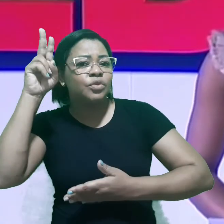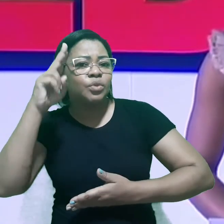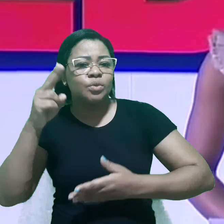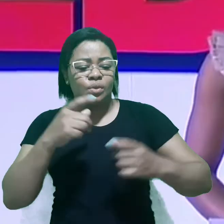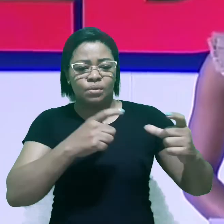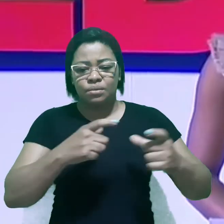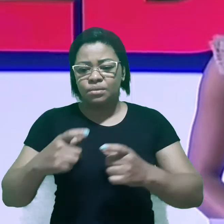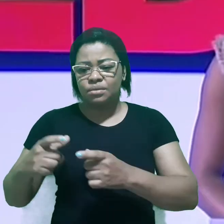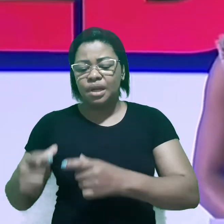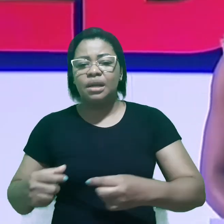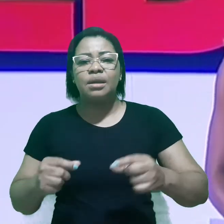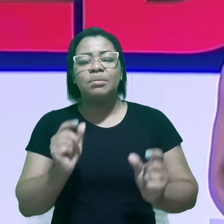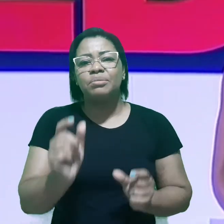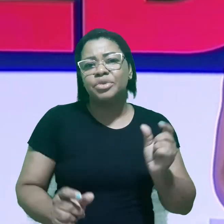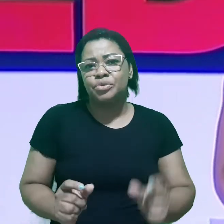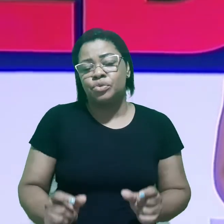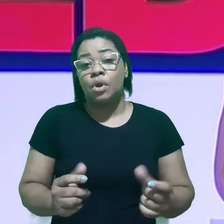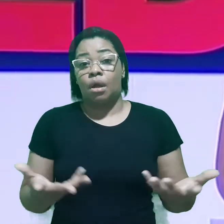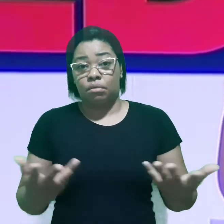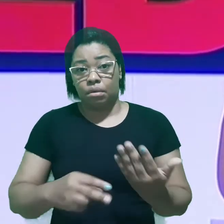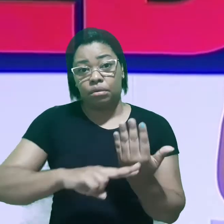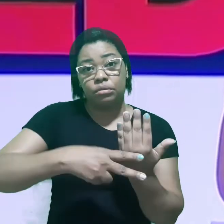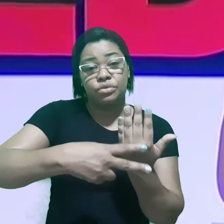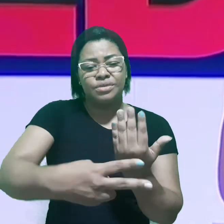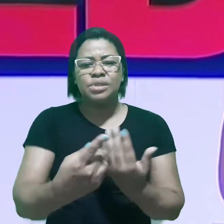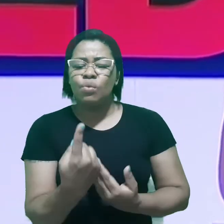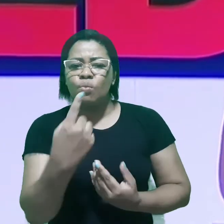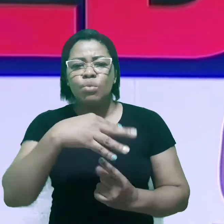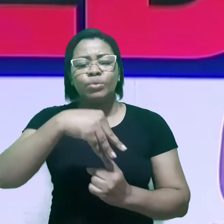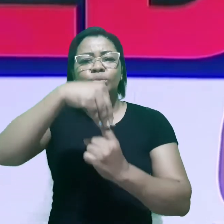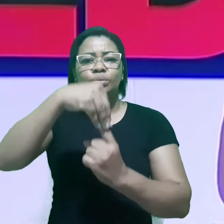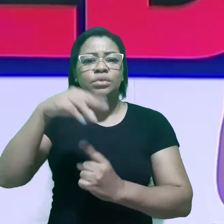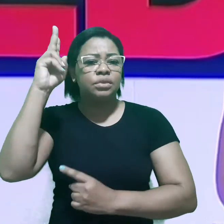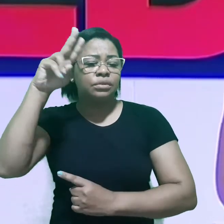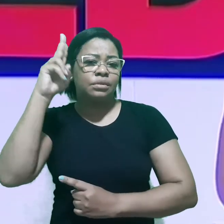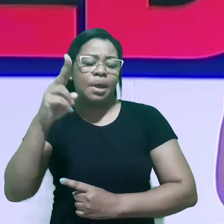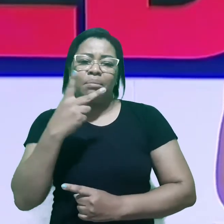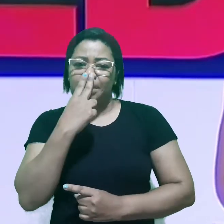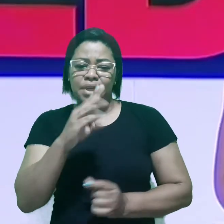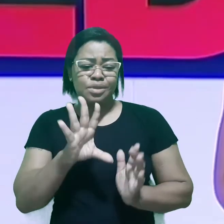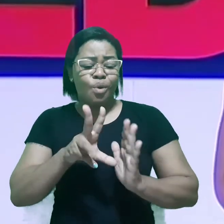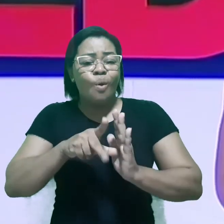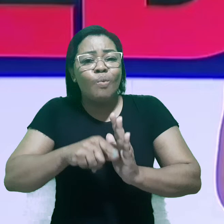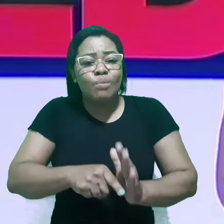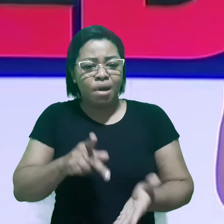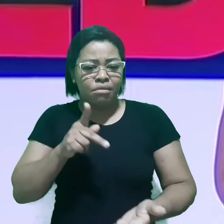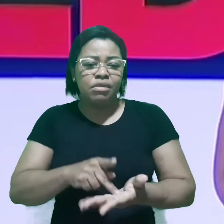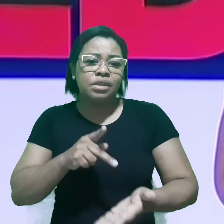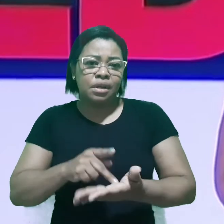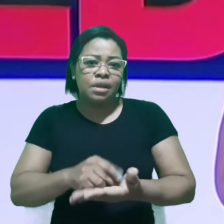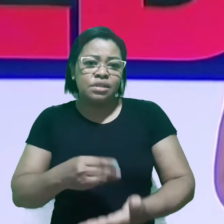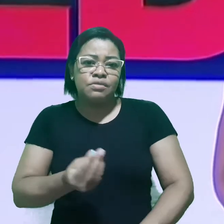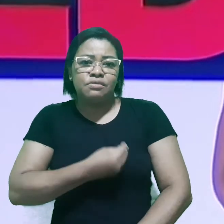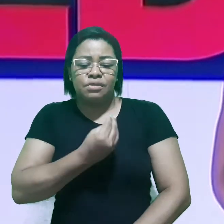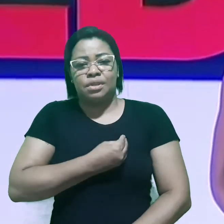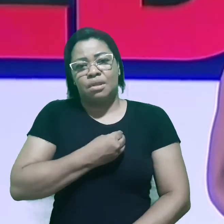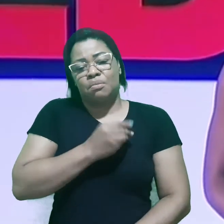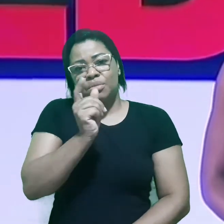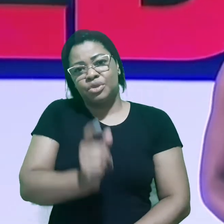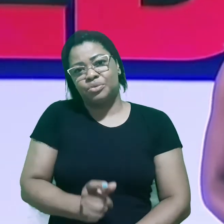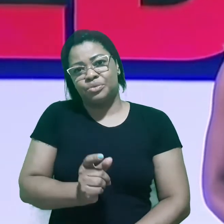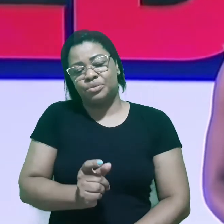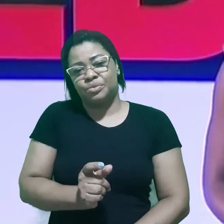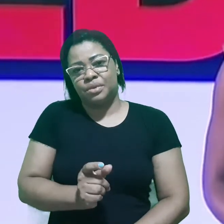Ela rouba das pessoas sua dignidade. Faz o reconhecimento de nossa humanidade compartilhada difícil. Enfatiza como